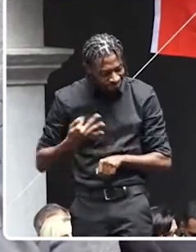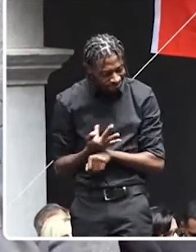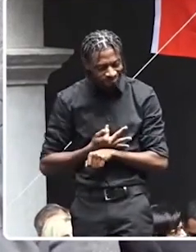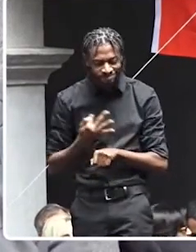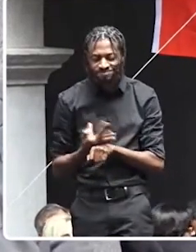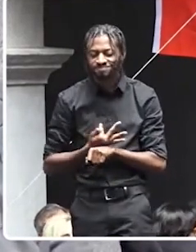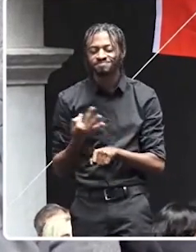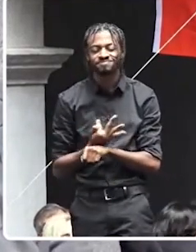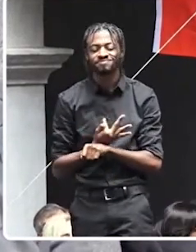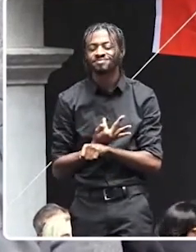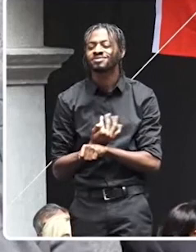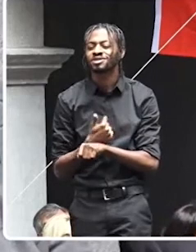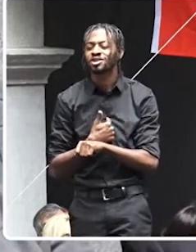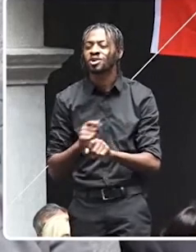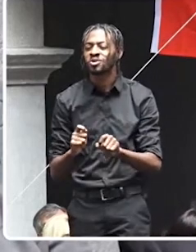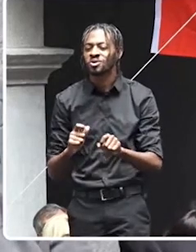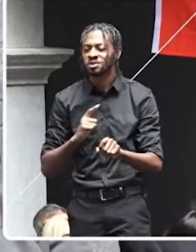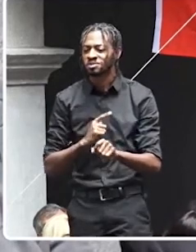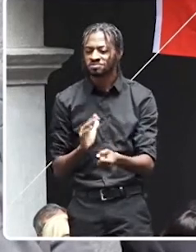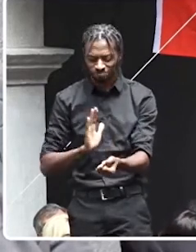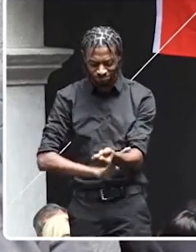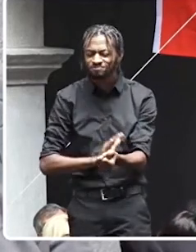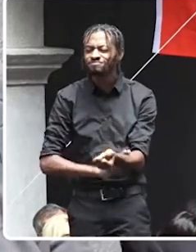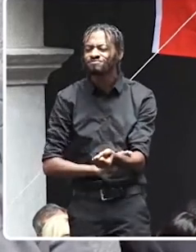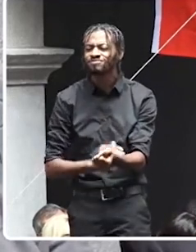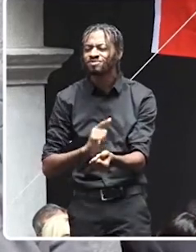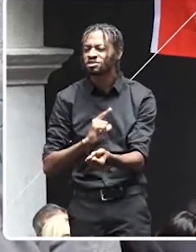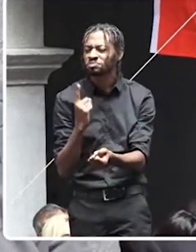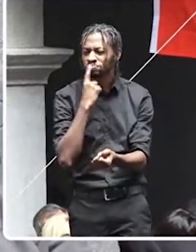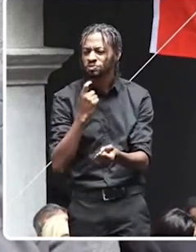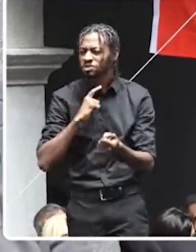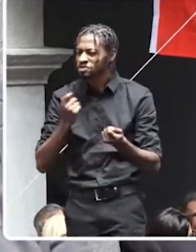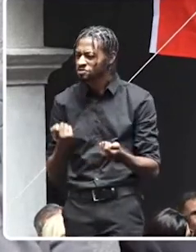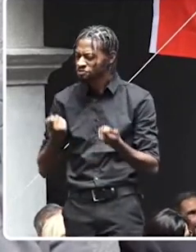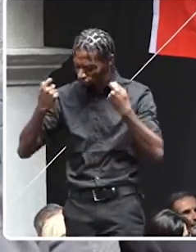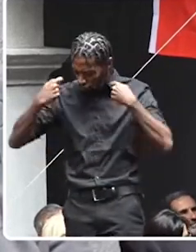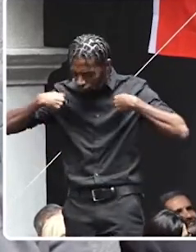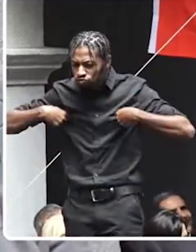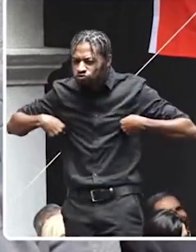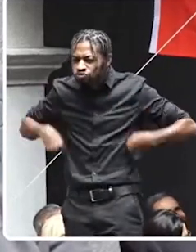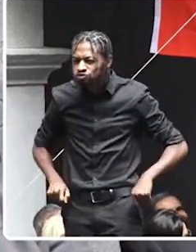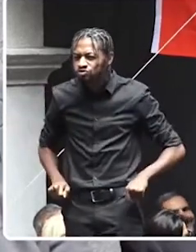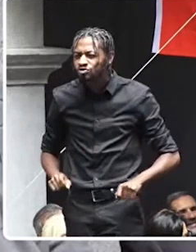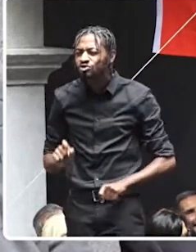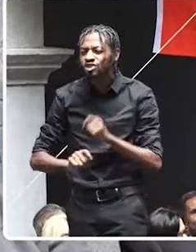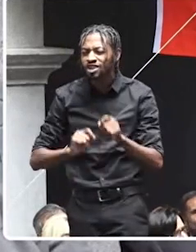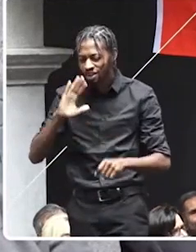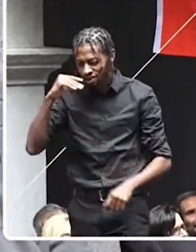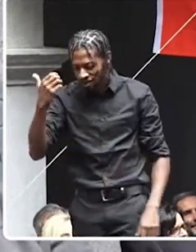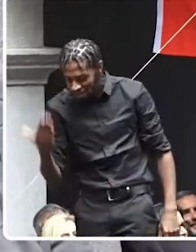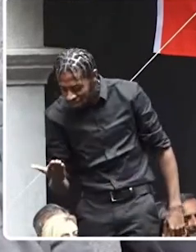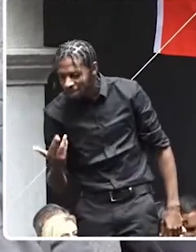visto camisa vermelha e gravata vermelha em homenagem à cor